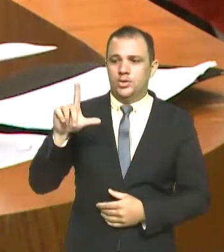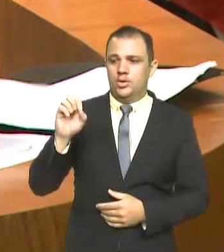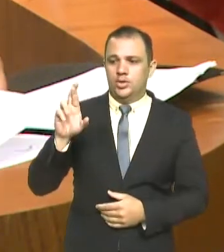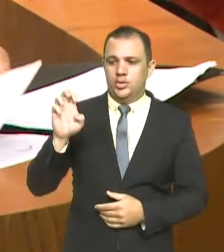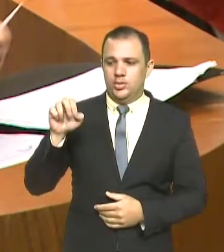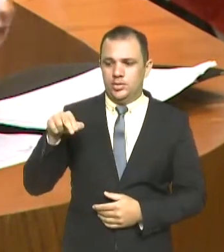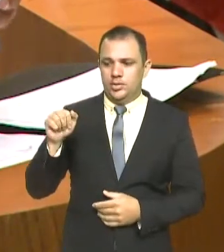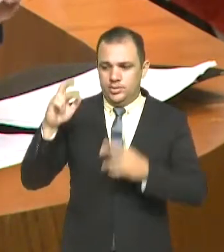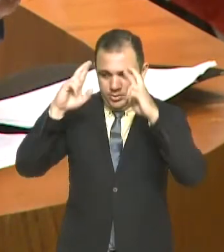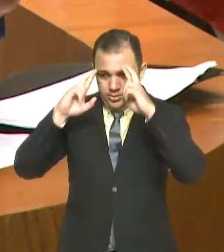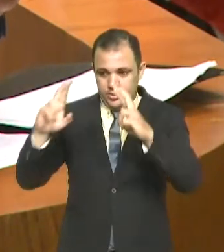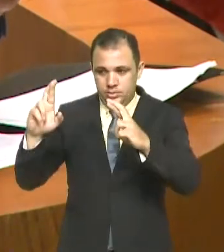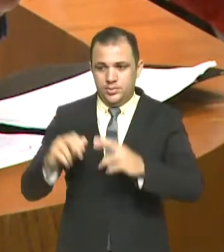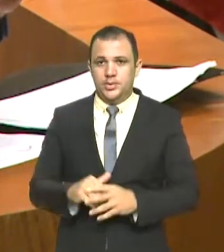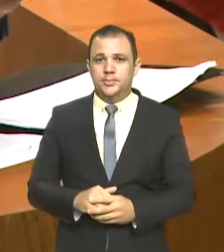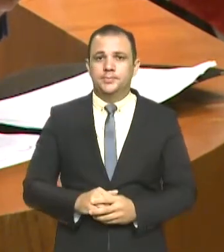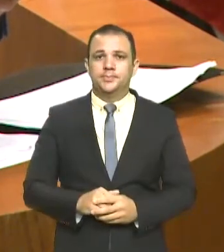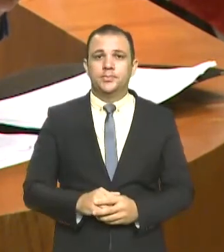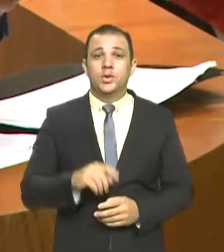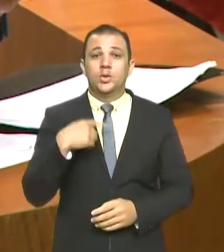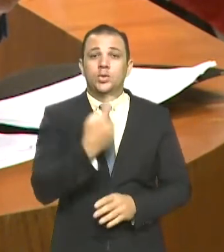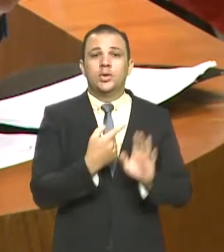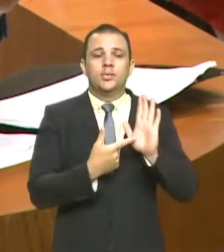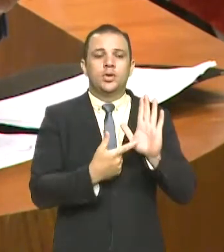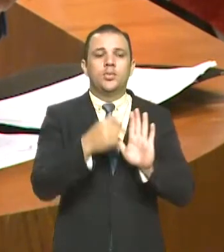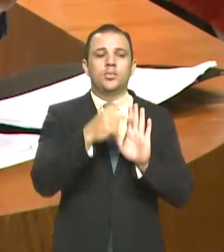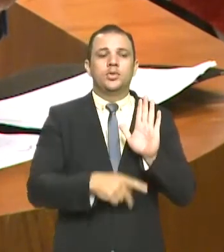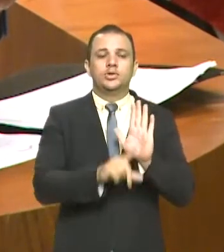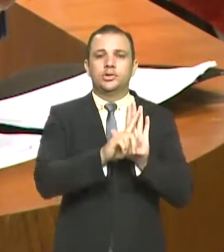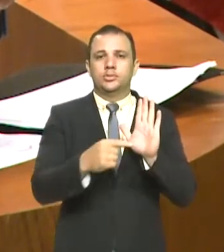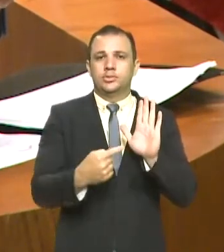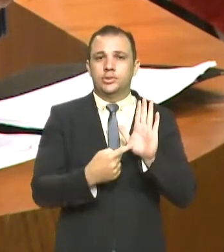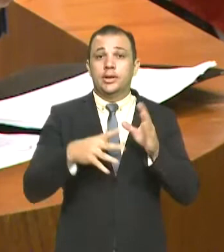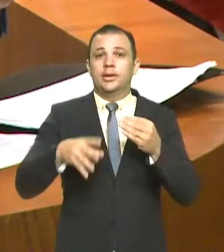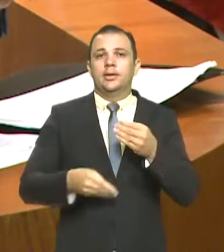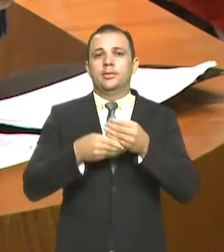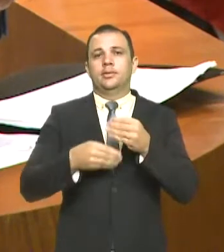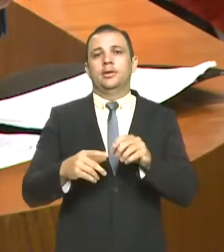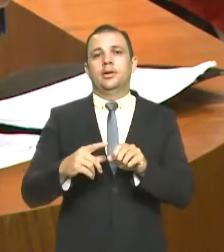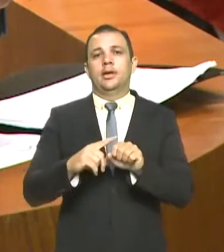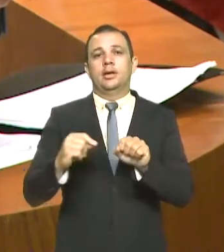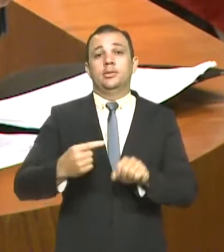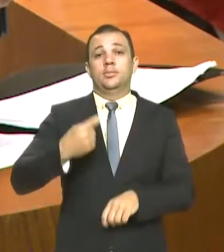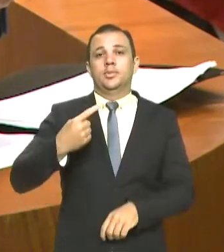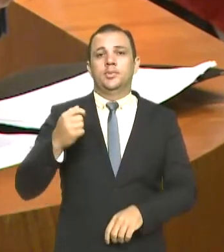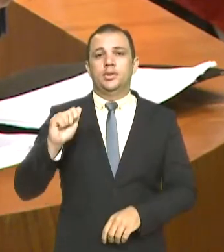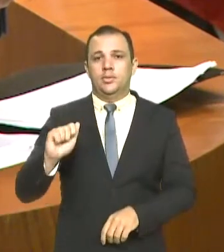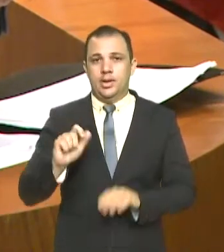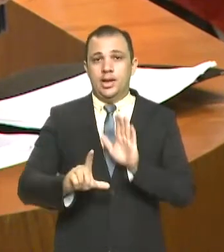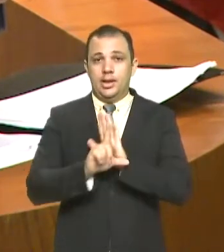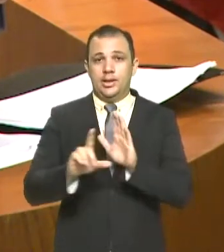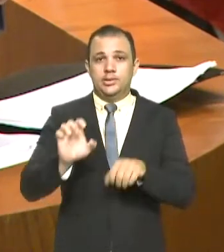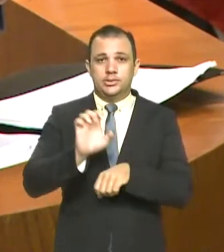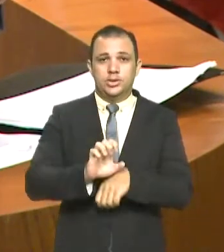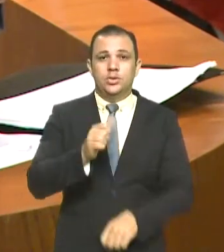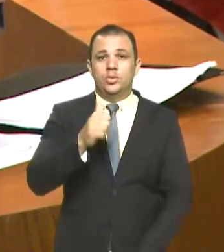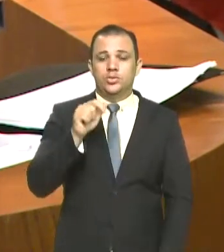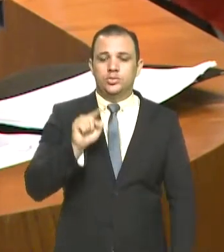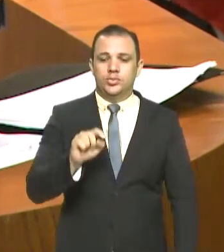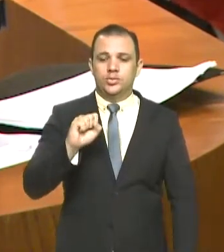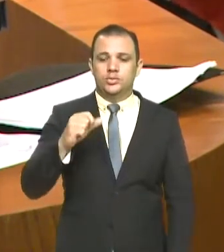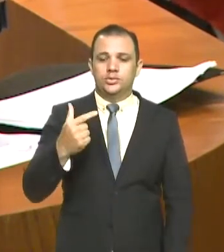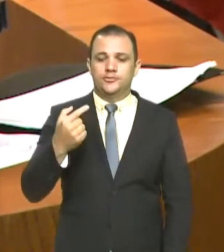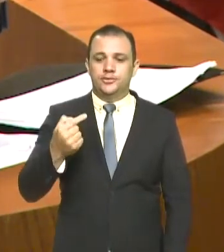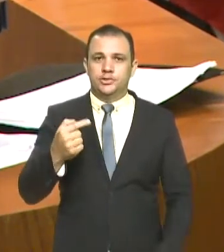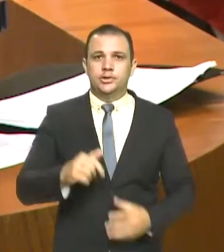Maranhão. Apresentamos um projeto de lei que acrescenta o artigo 1º-A, a Lei Estadual 11.827,